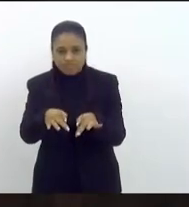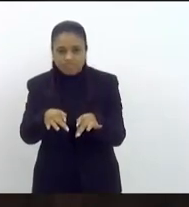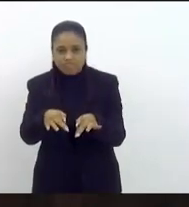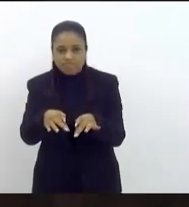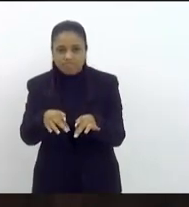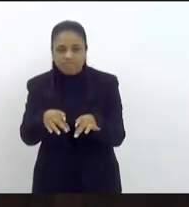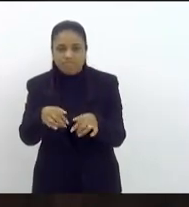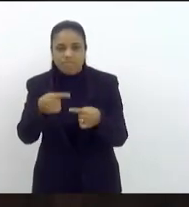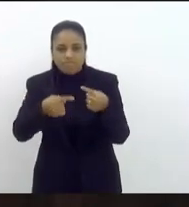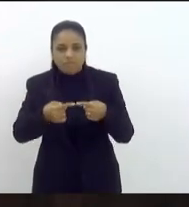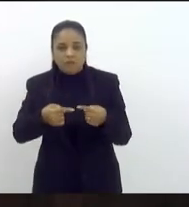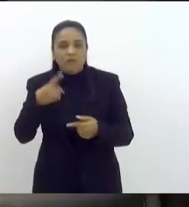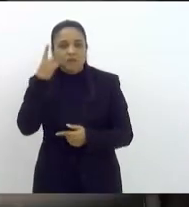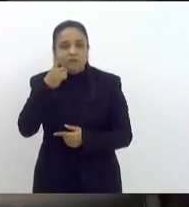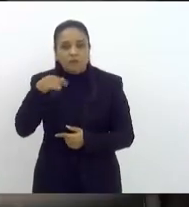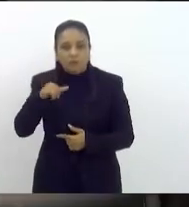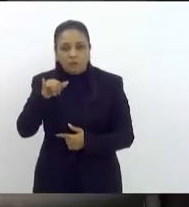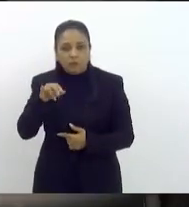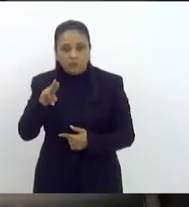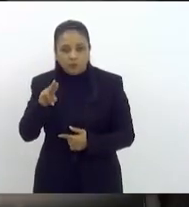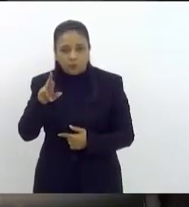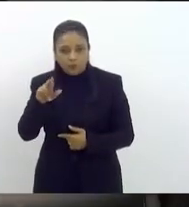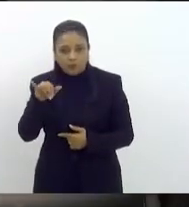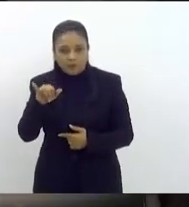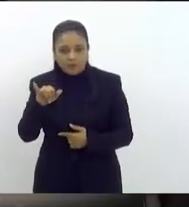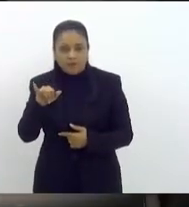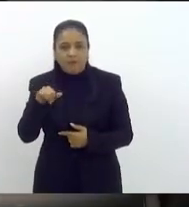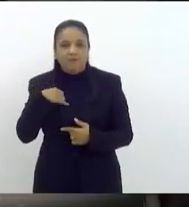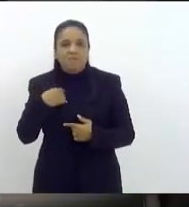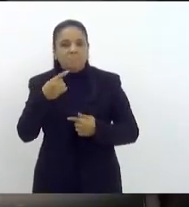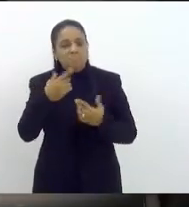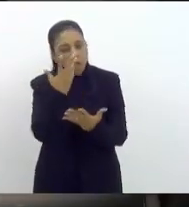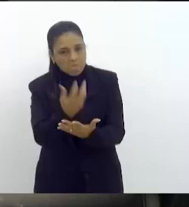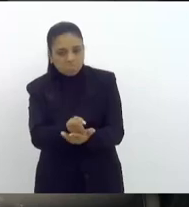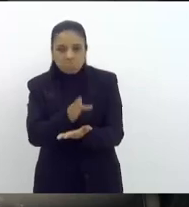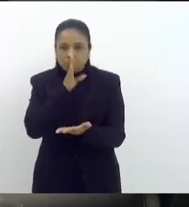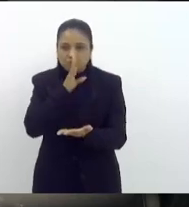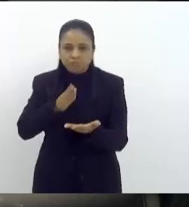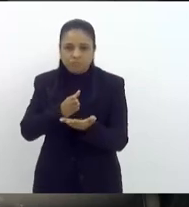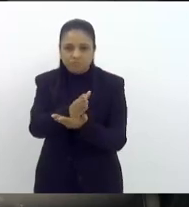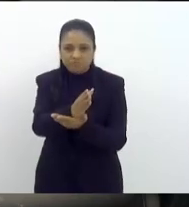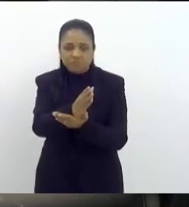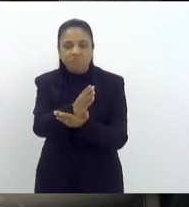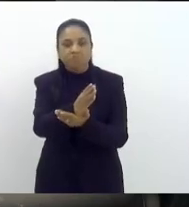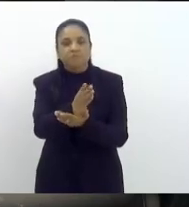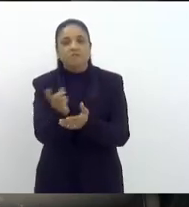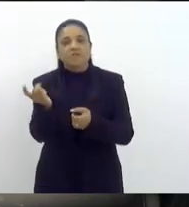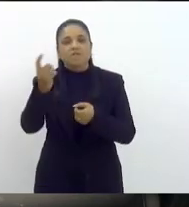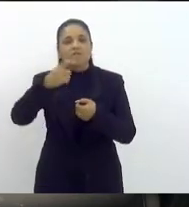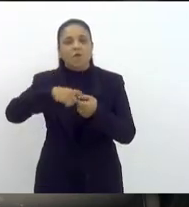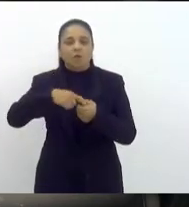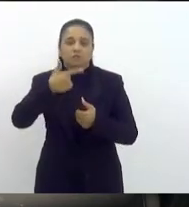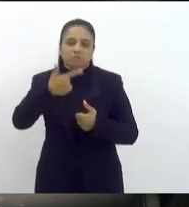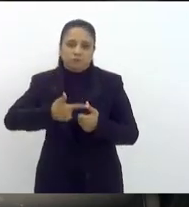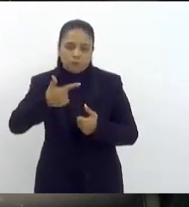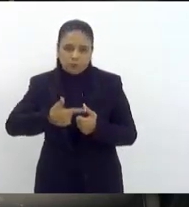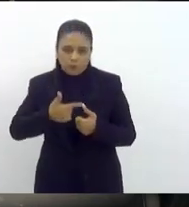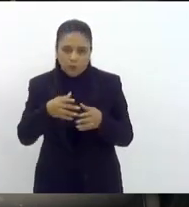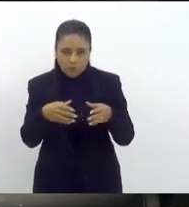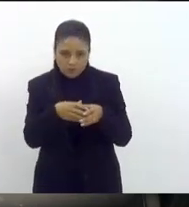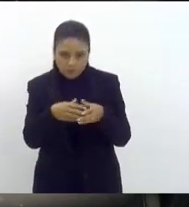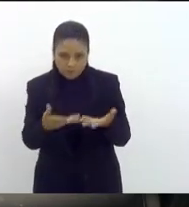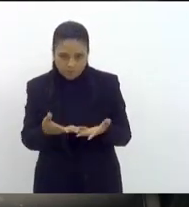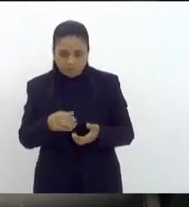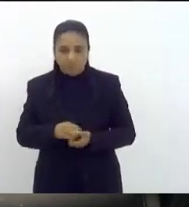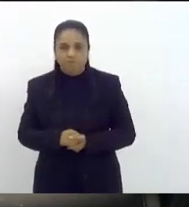deputado Yuri em votação aprovado em primeiro retorna em segundo